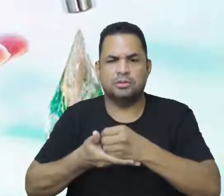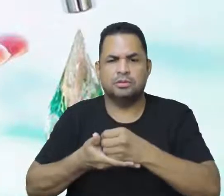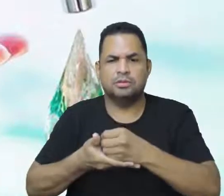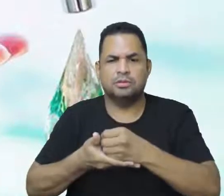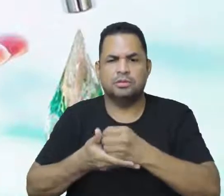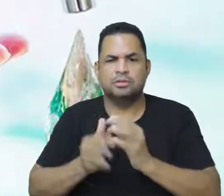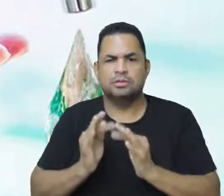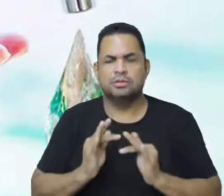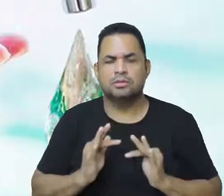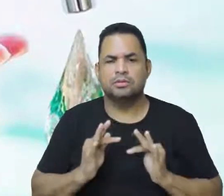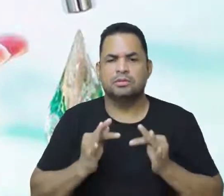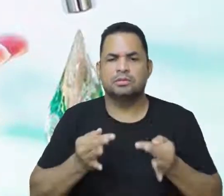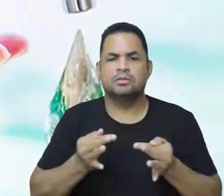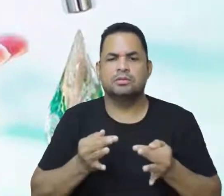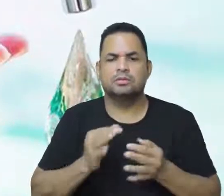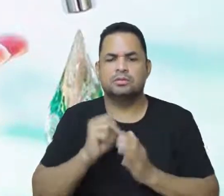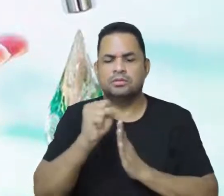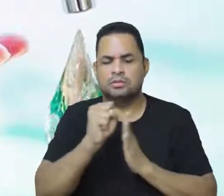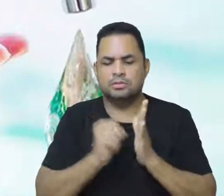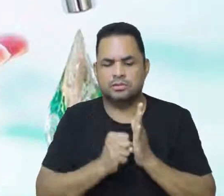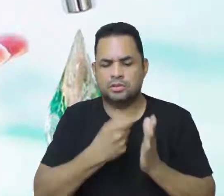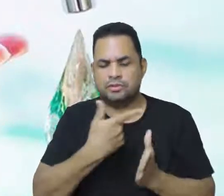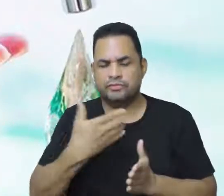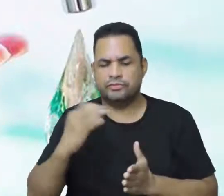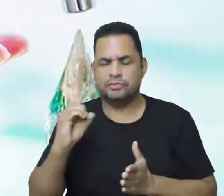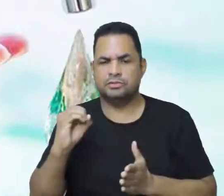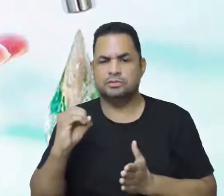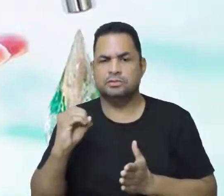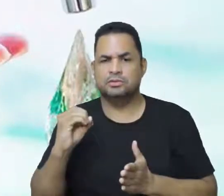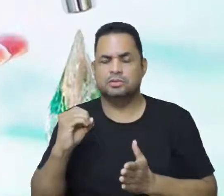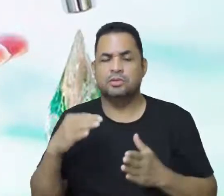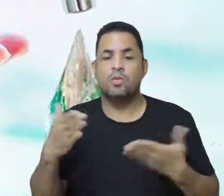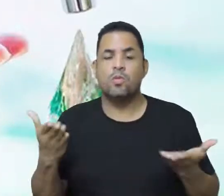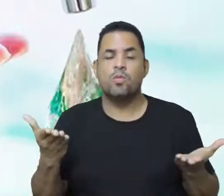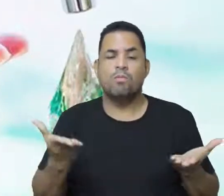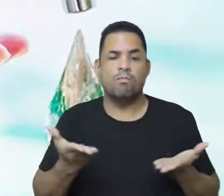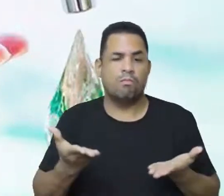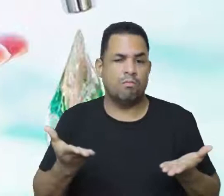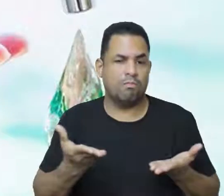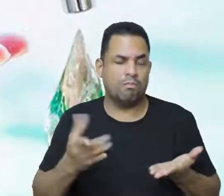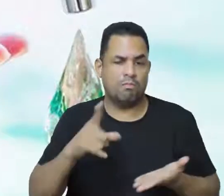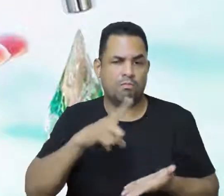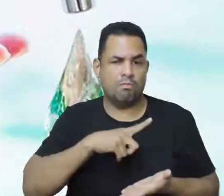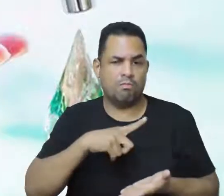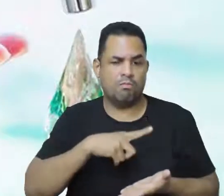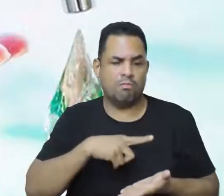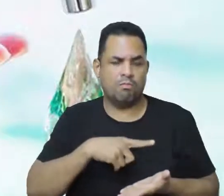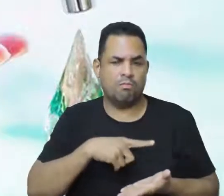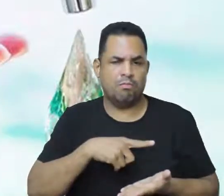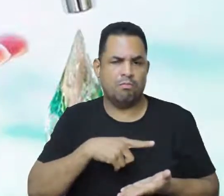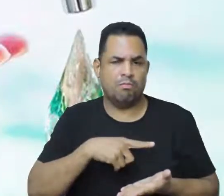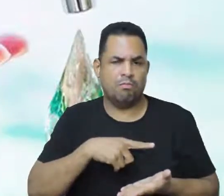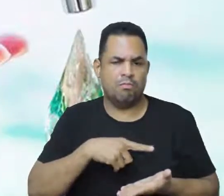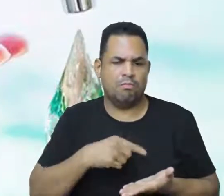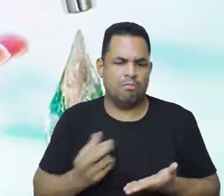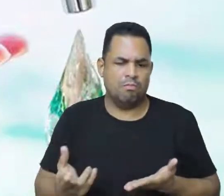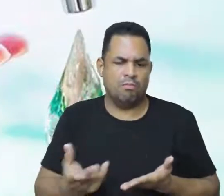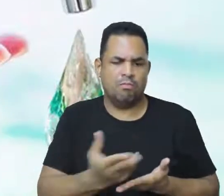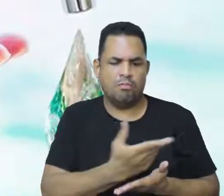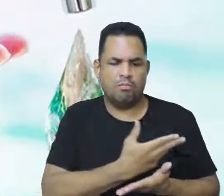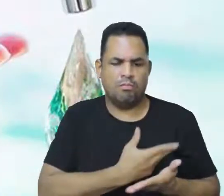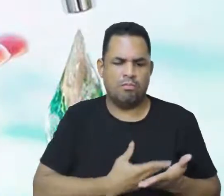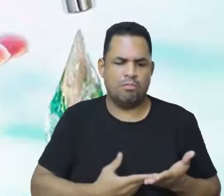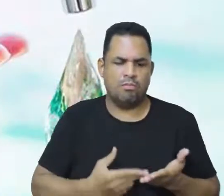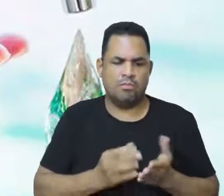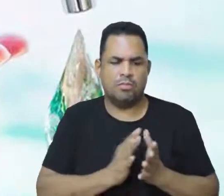No final do século XX. Hoje, nós temos várias